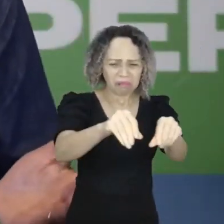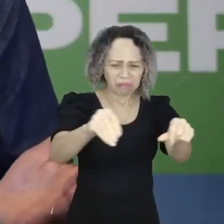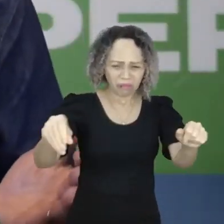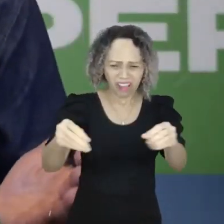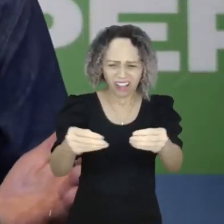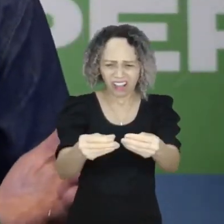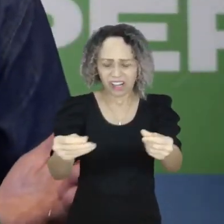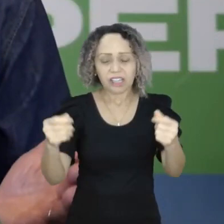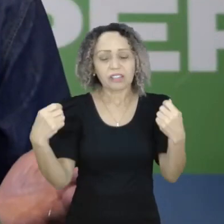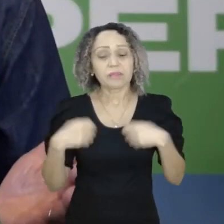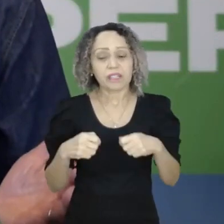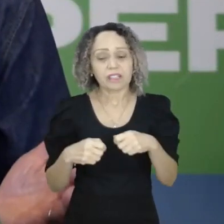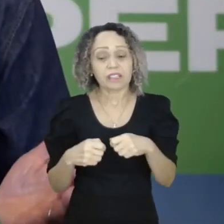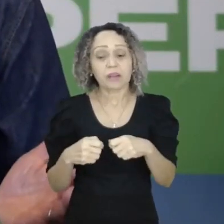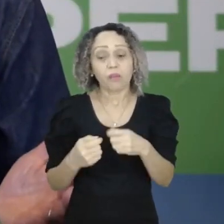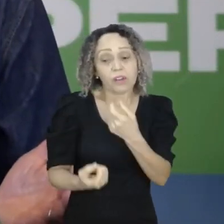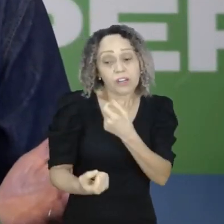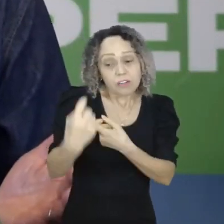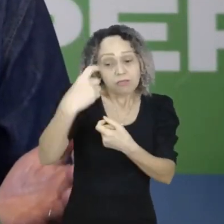gente produz hoje.